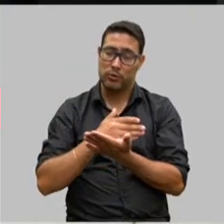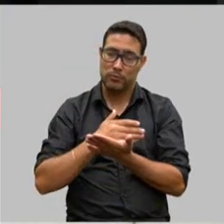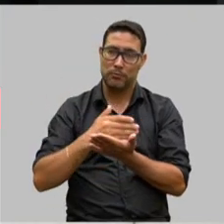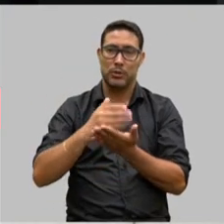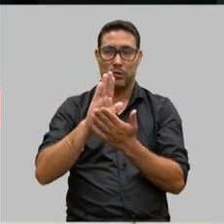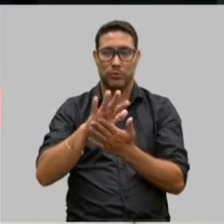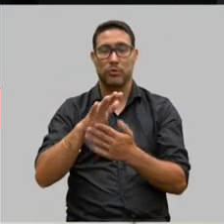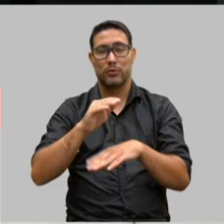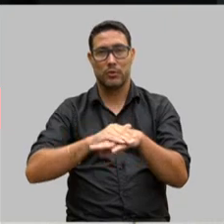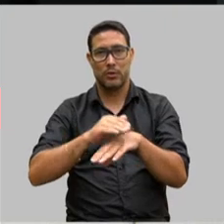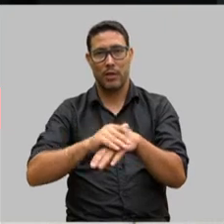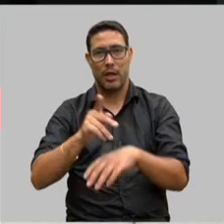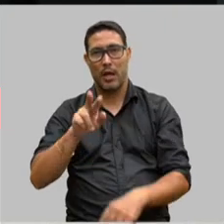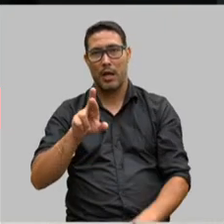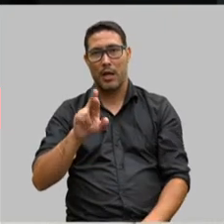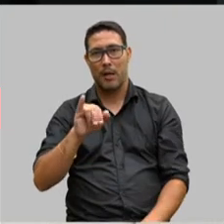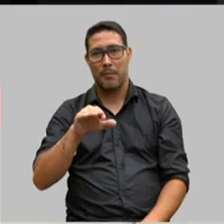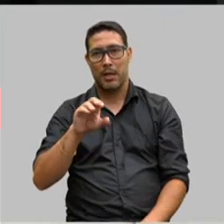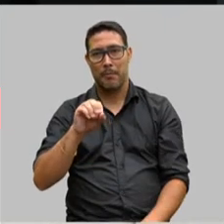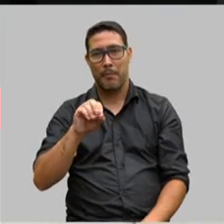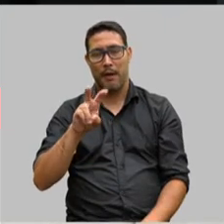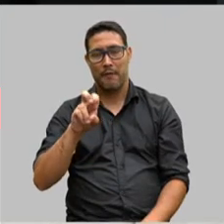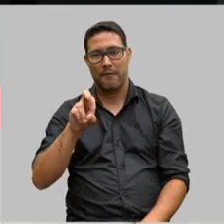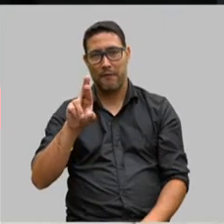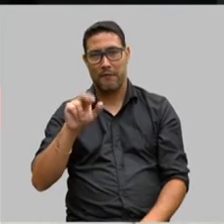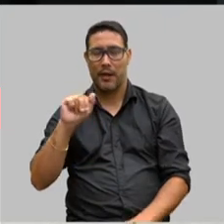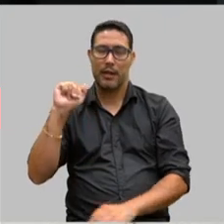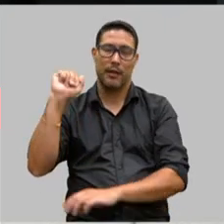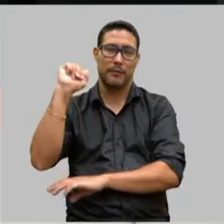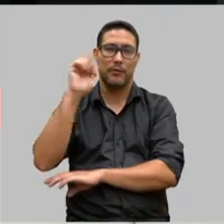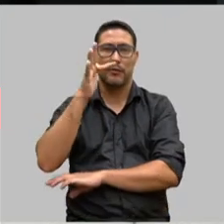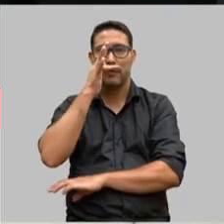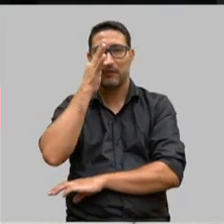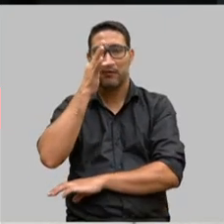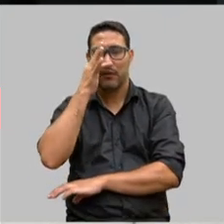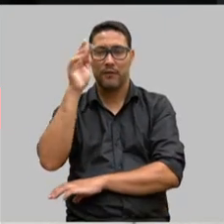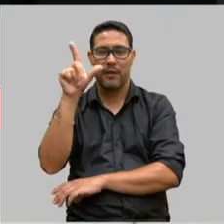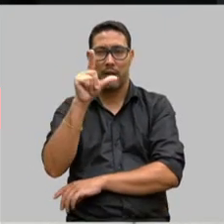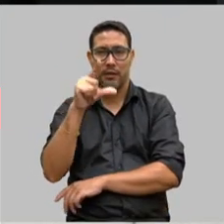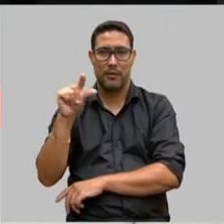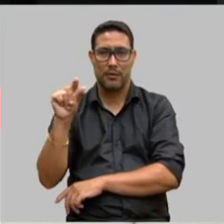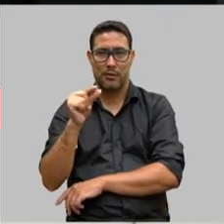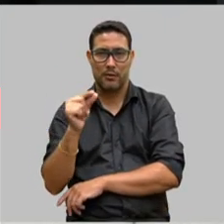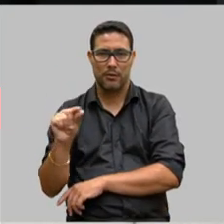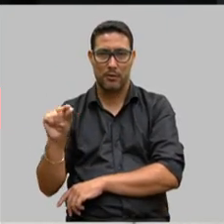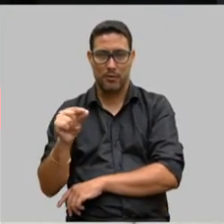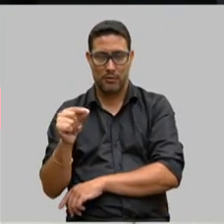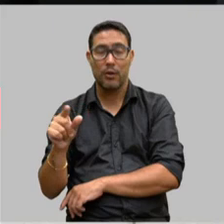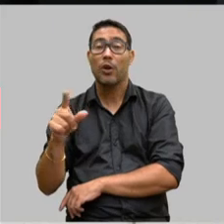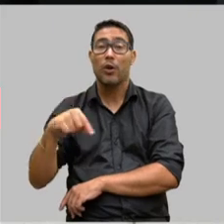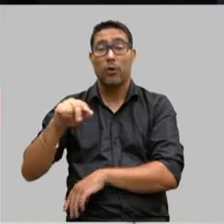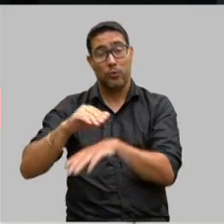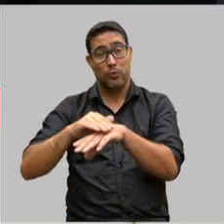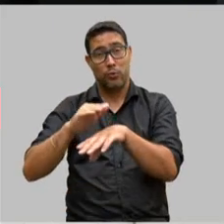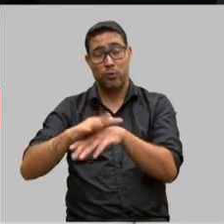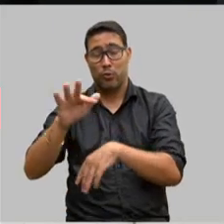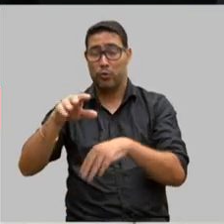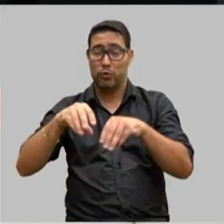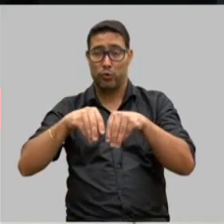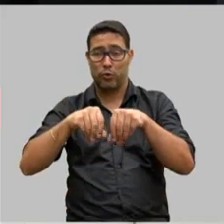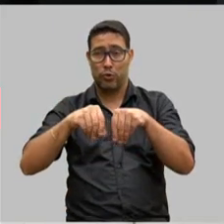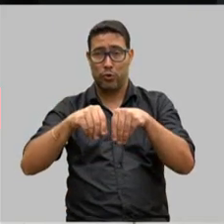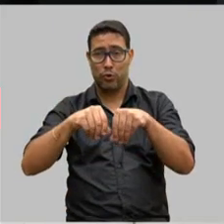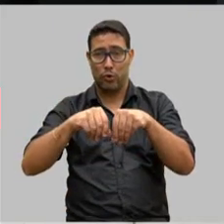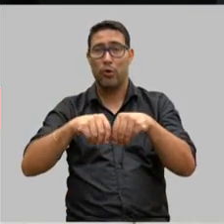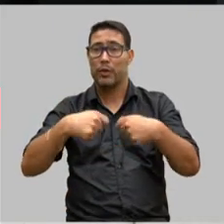solo ainda está seco. Embora na primavera inicie a estação chuvosa, o solo ainda necessita de